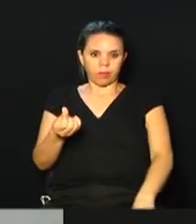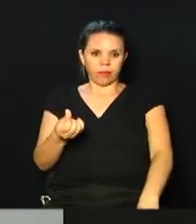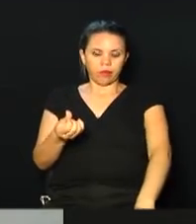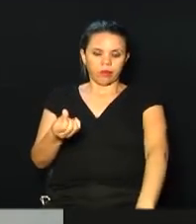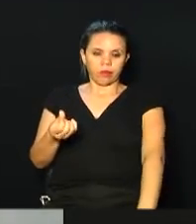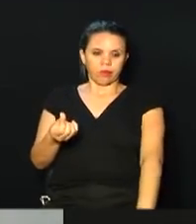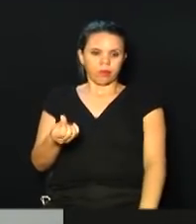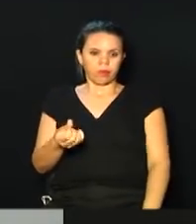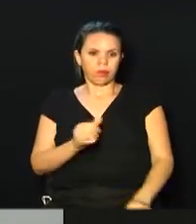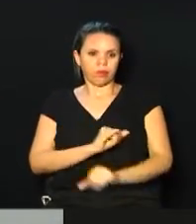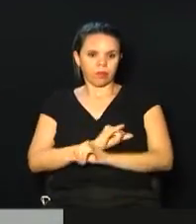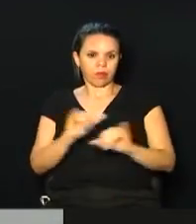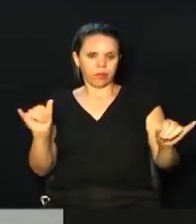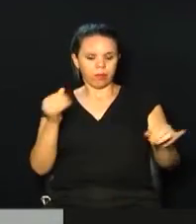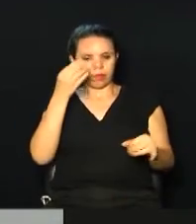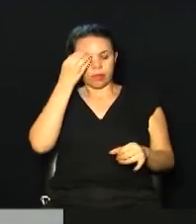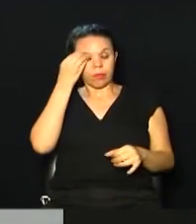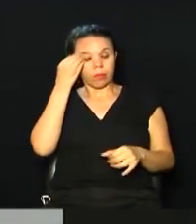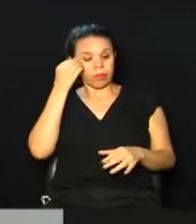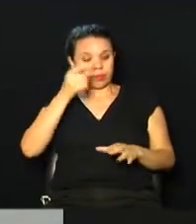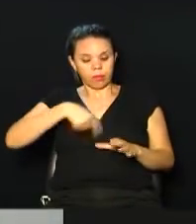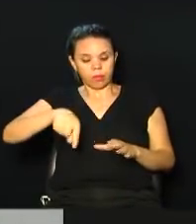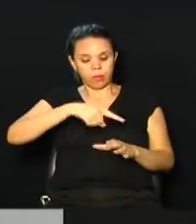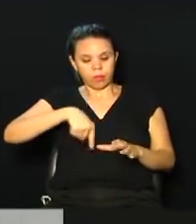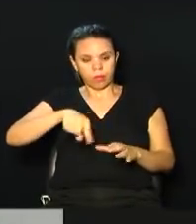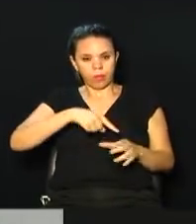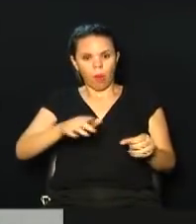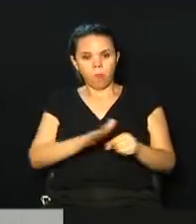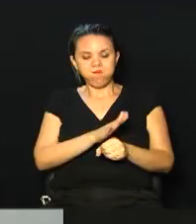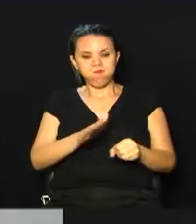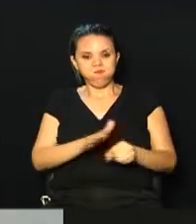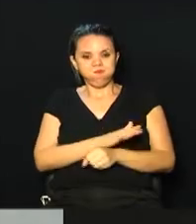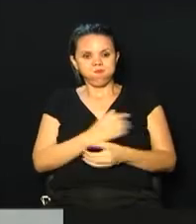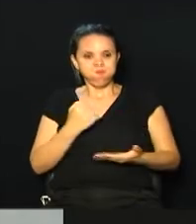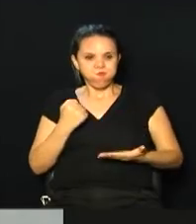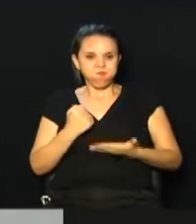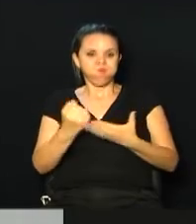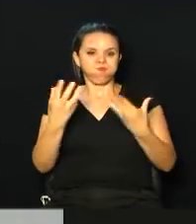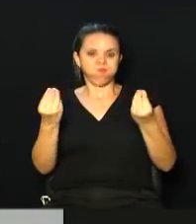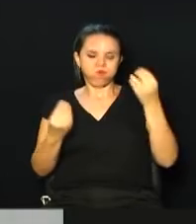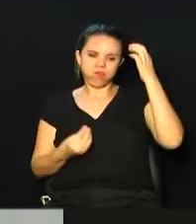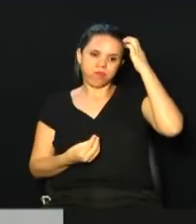e informe que essa boca de lobo está entupida. Isso ajuda